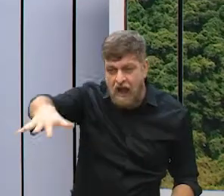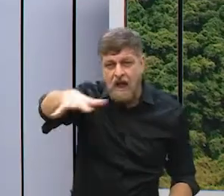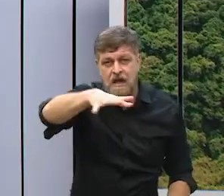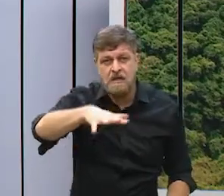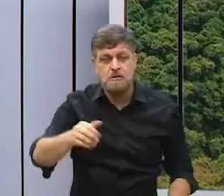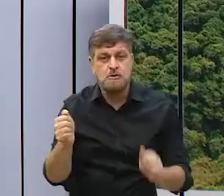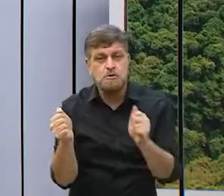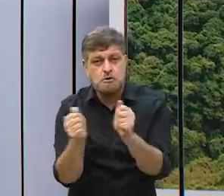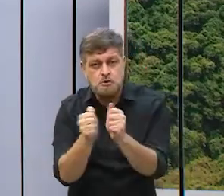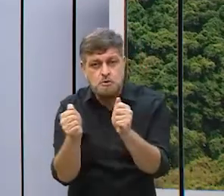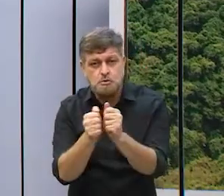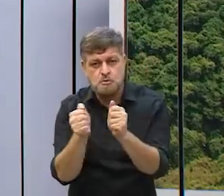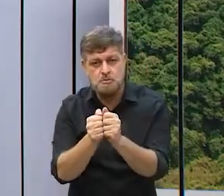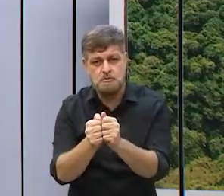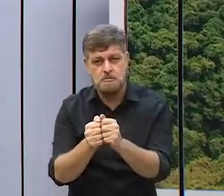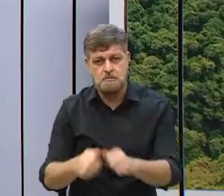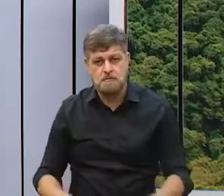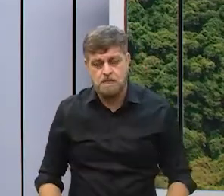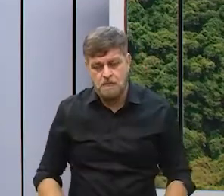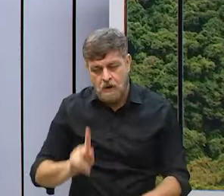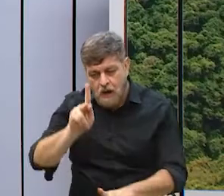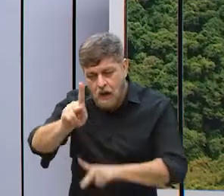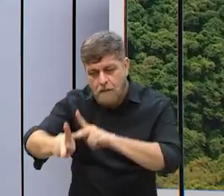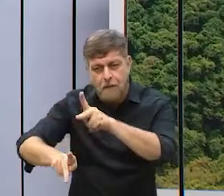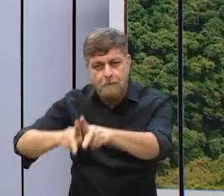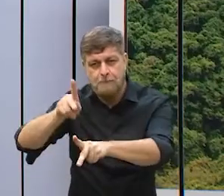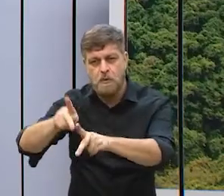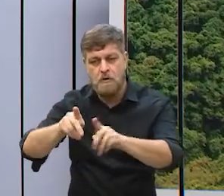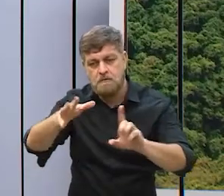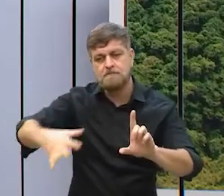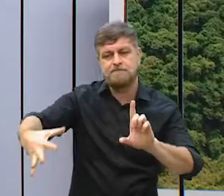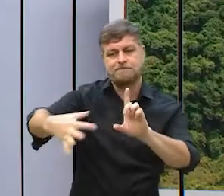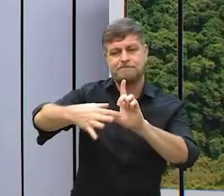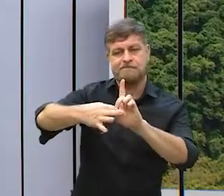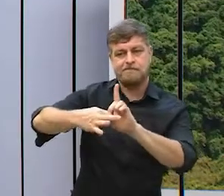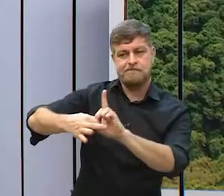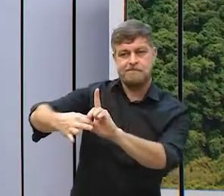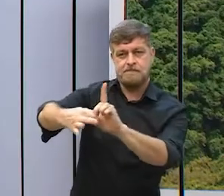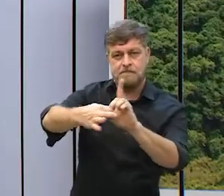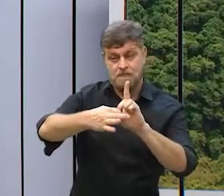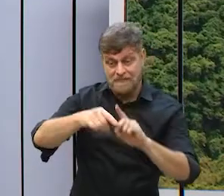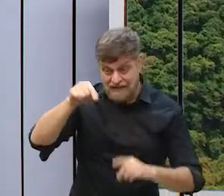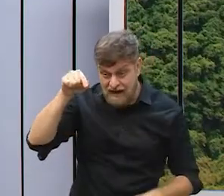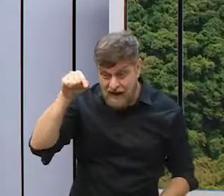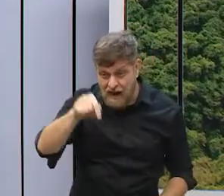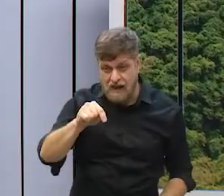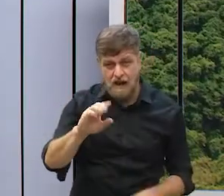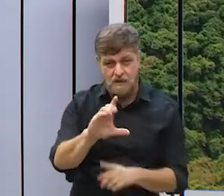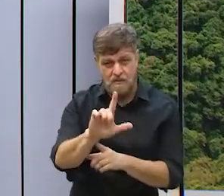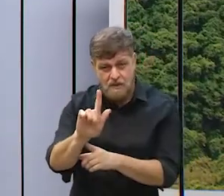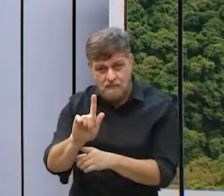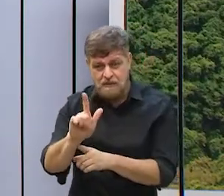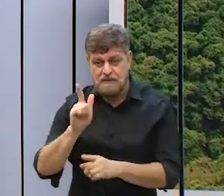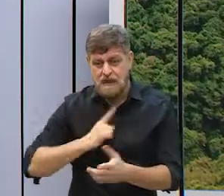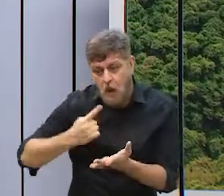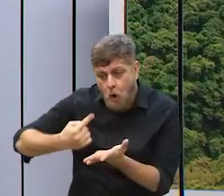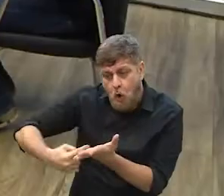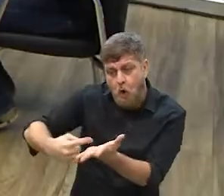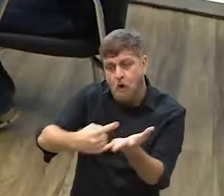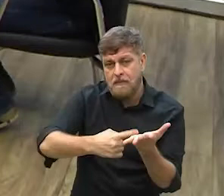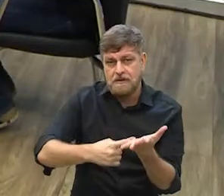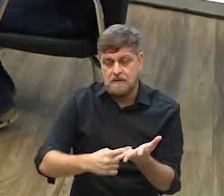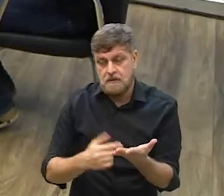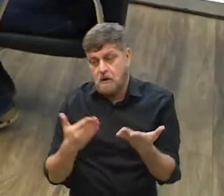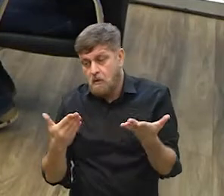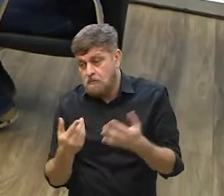junto aos moradores, né? E estabelecer ali combinados. Olha, nós não